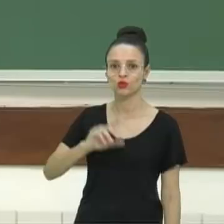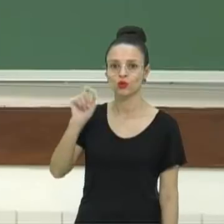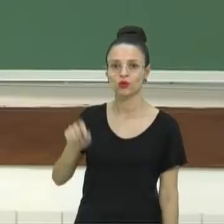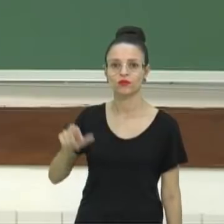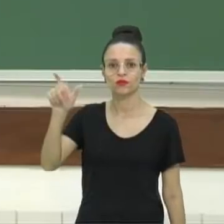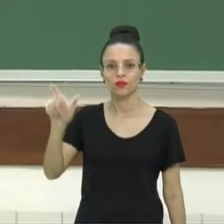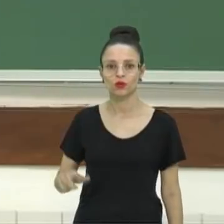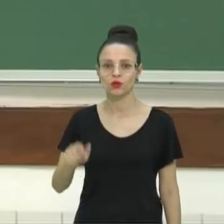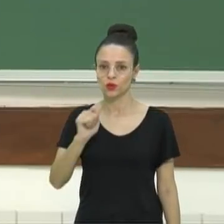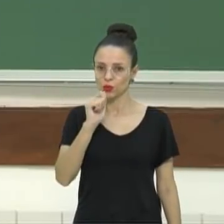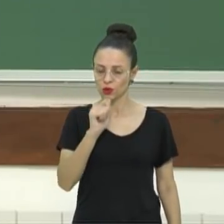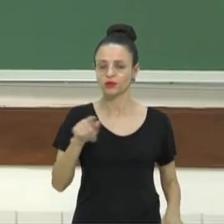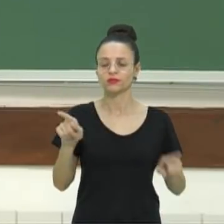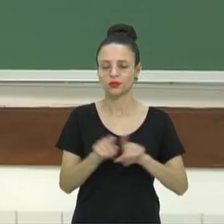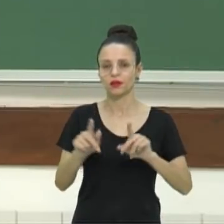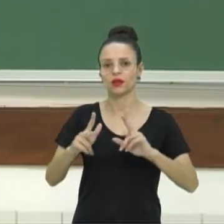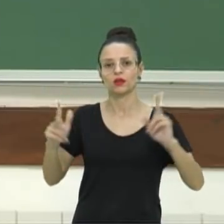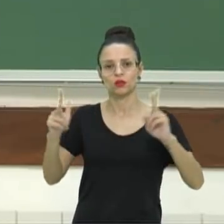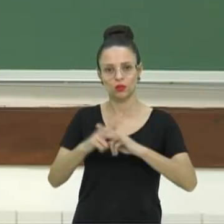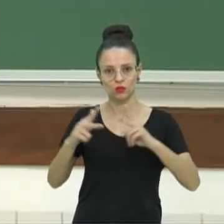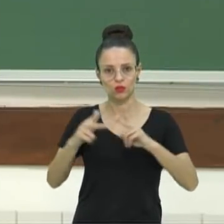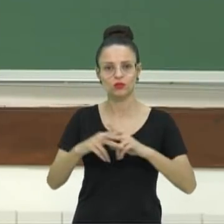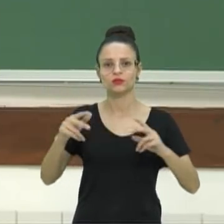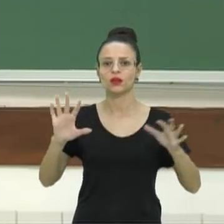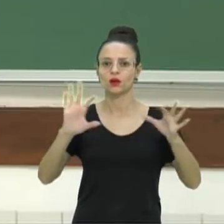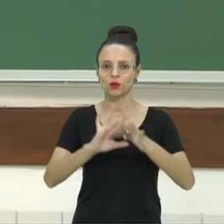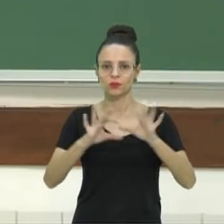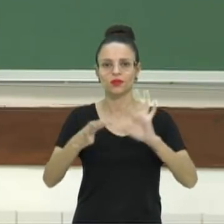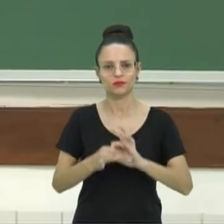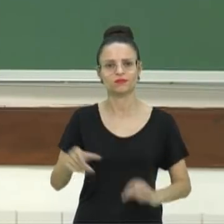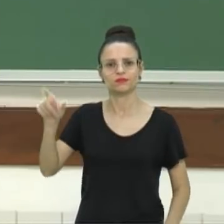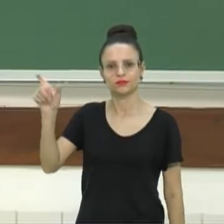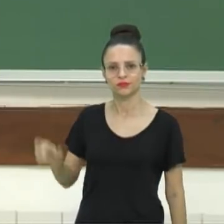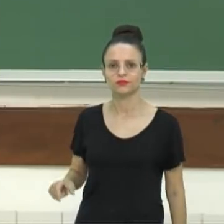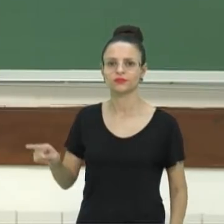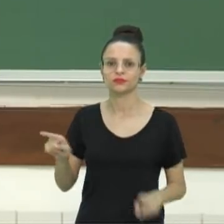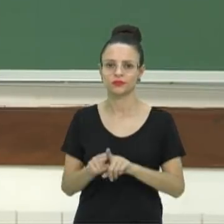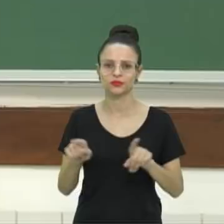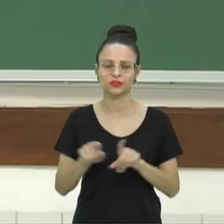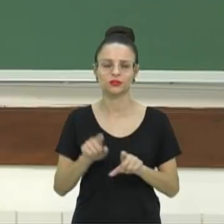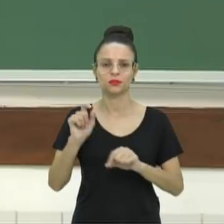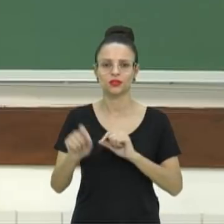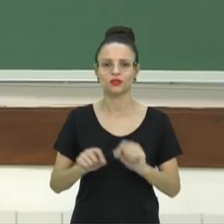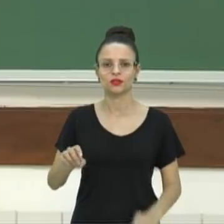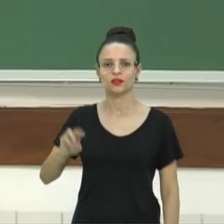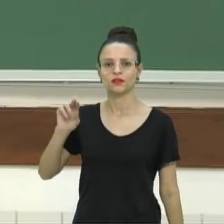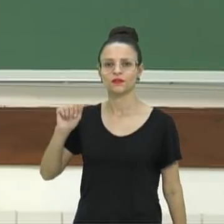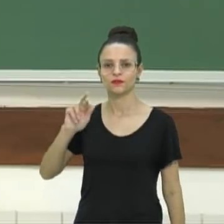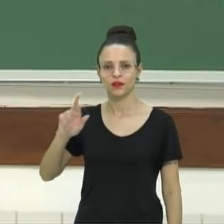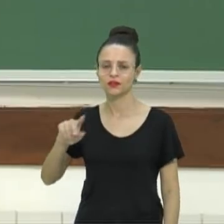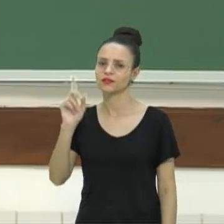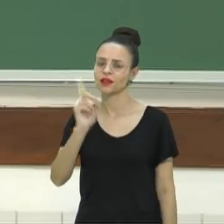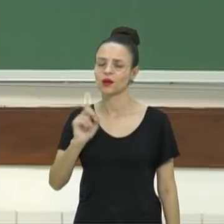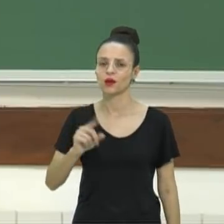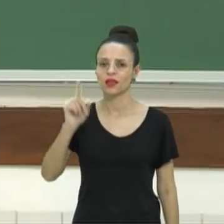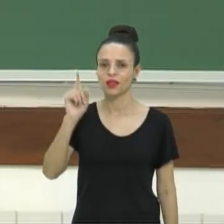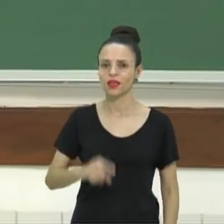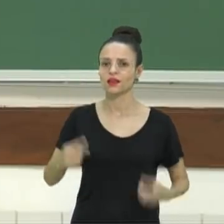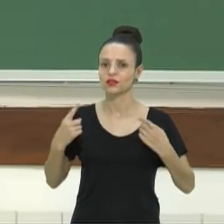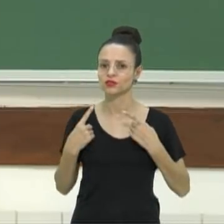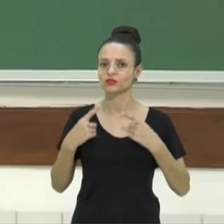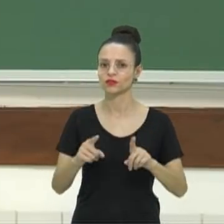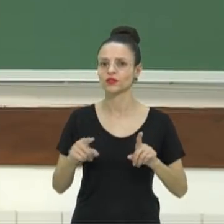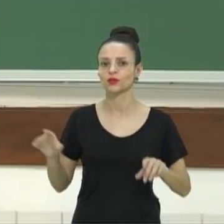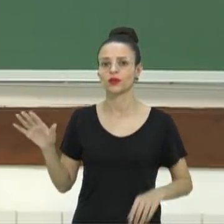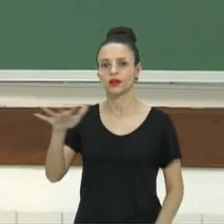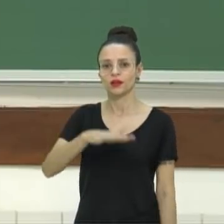Então, dentro das lutas olímpicas, nós também temos uma espécie de VAR. Não é chamado de VAR, né? É chamado de desafio